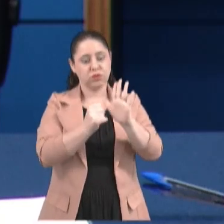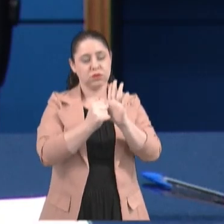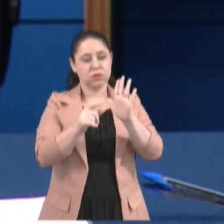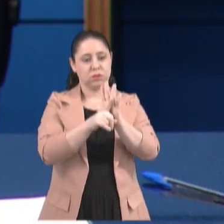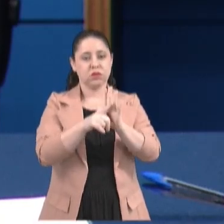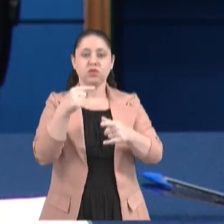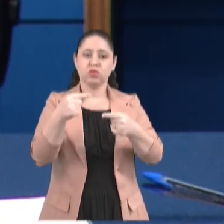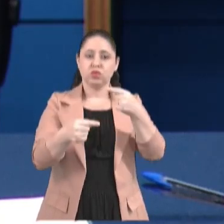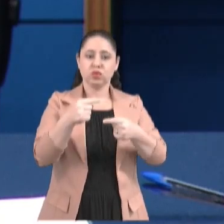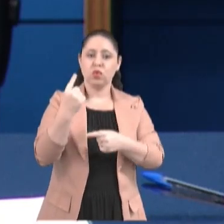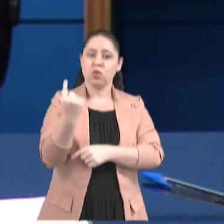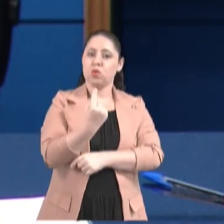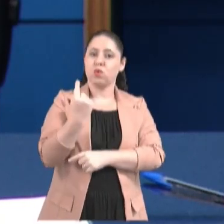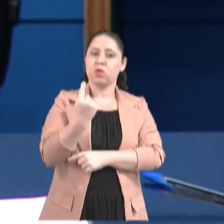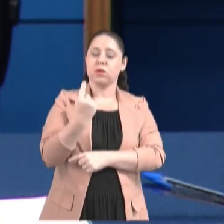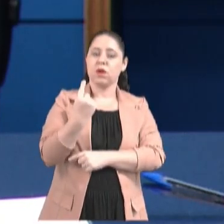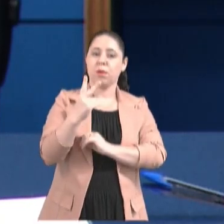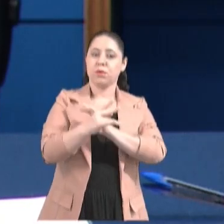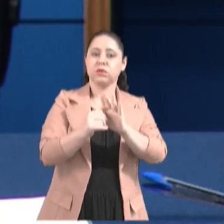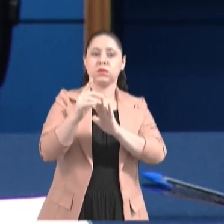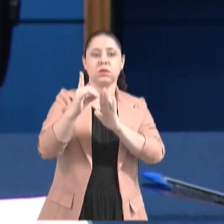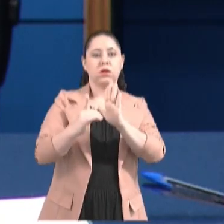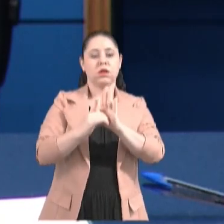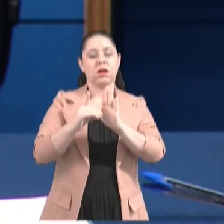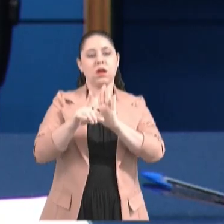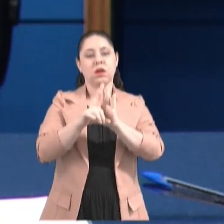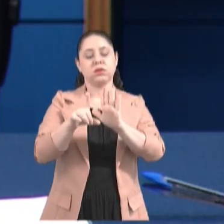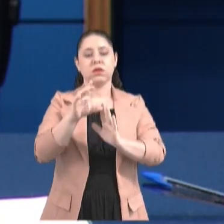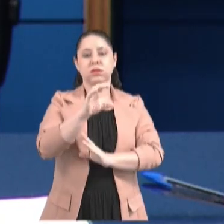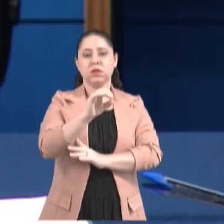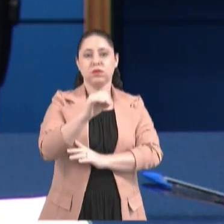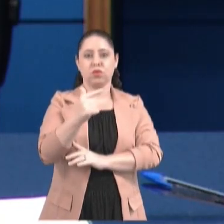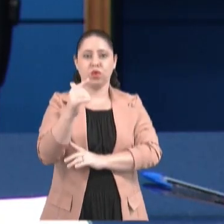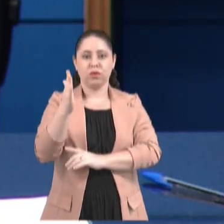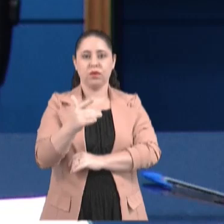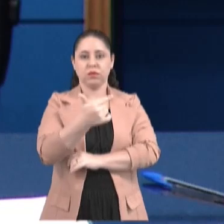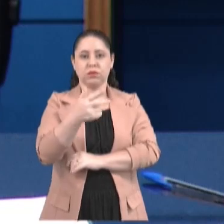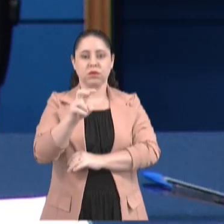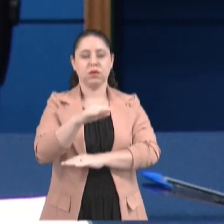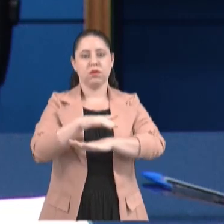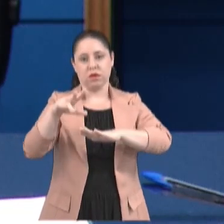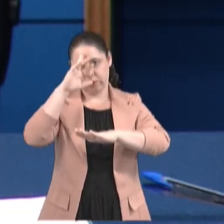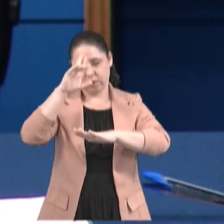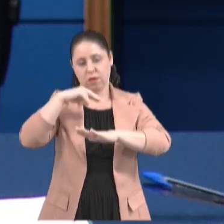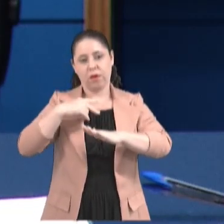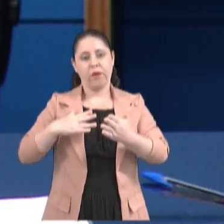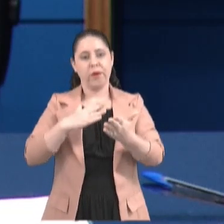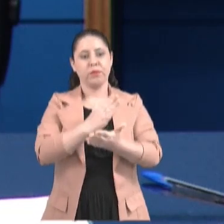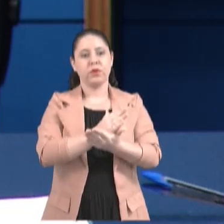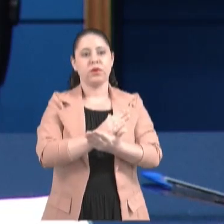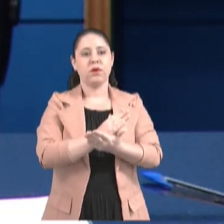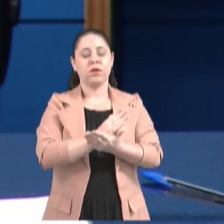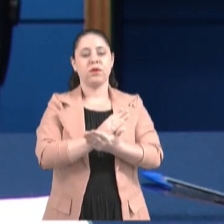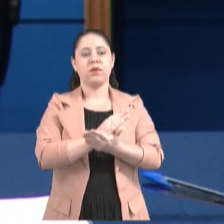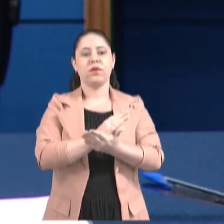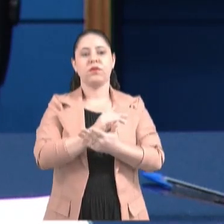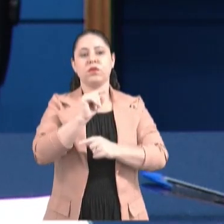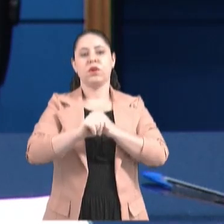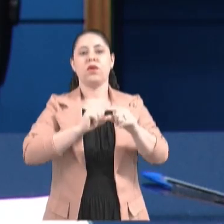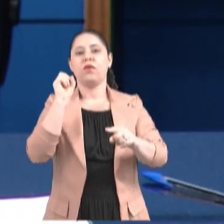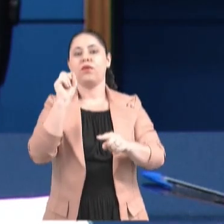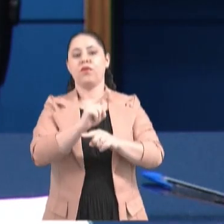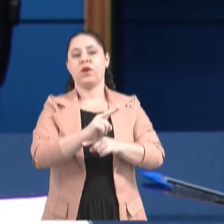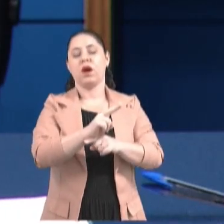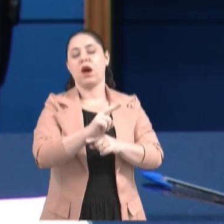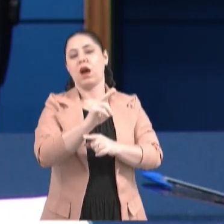Item 1, em discussão única, projeto de decreto legislativo 002/2025, autoria da mesa diretora, aprova a recondução de Carlos